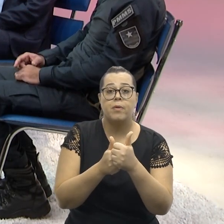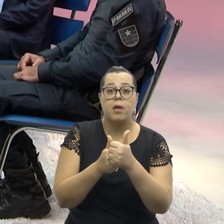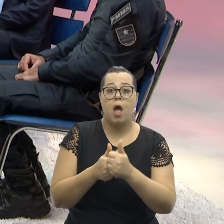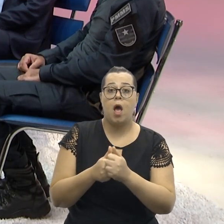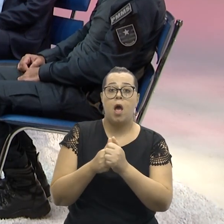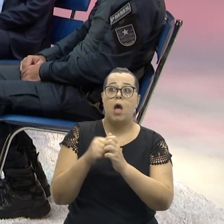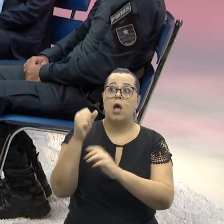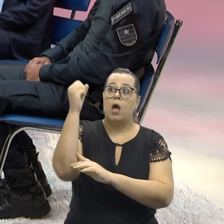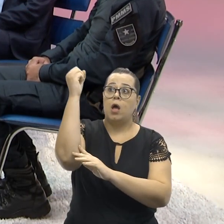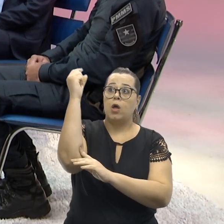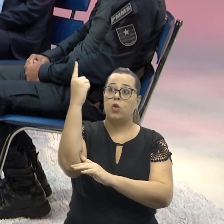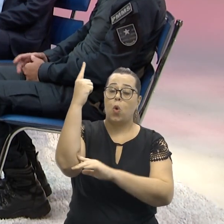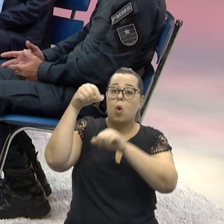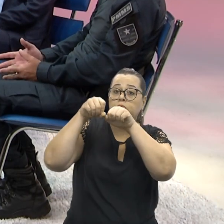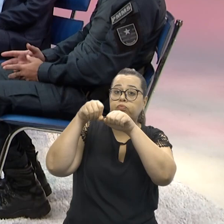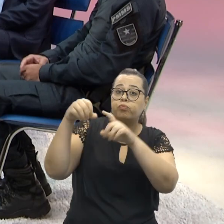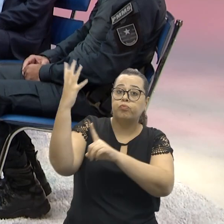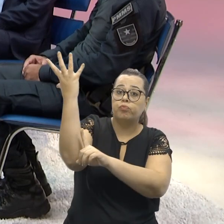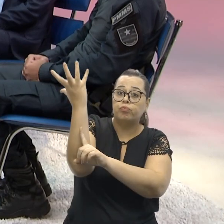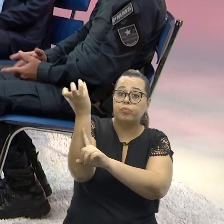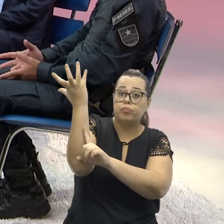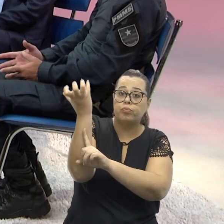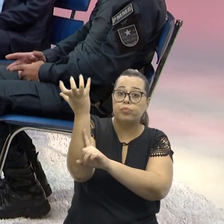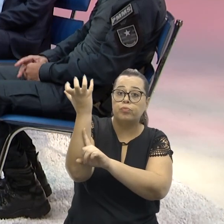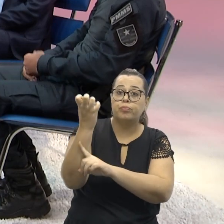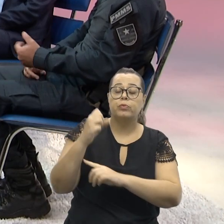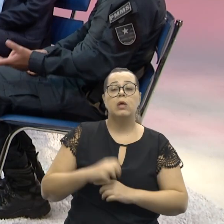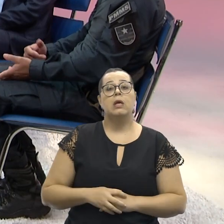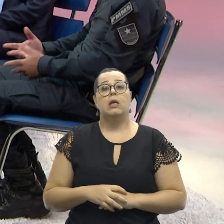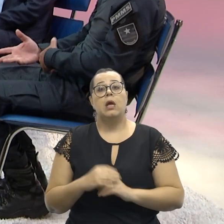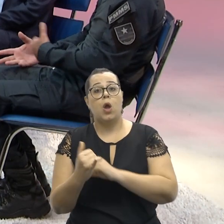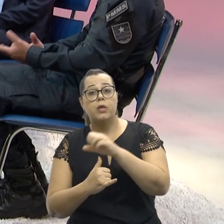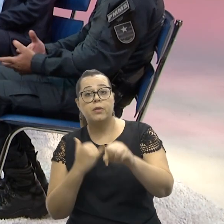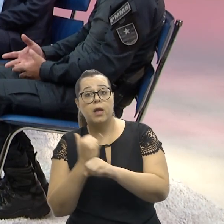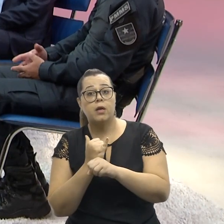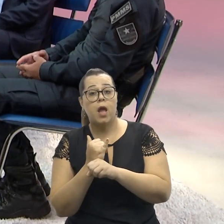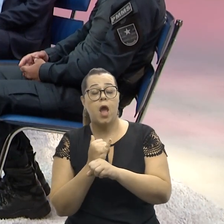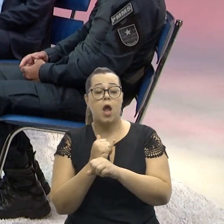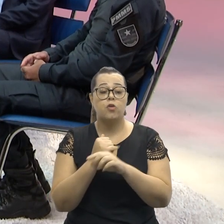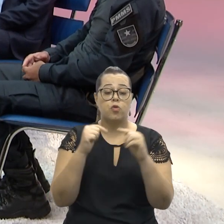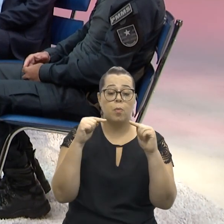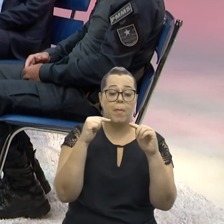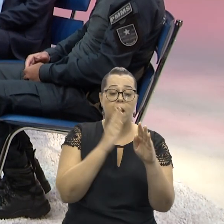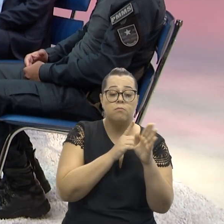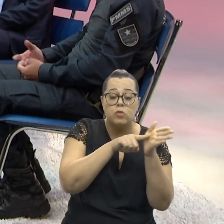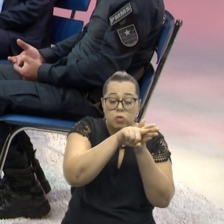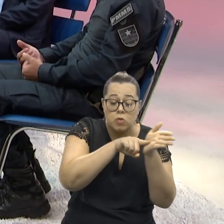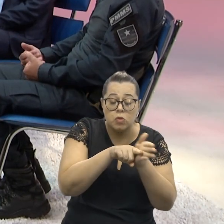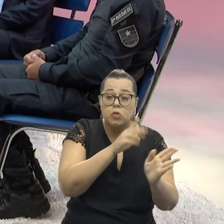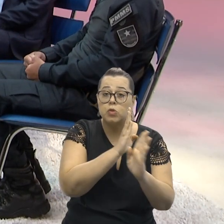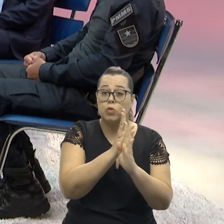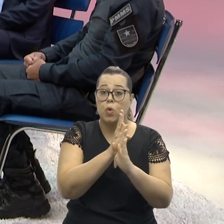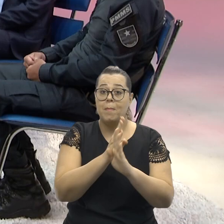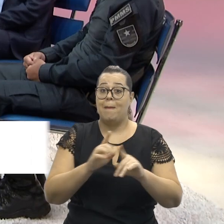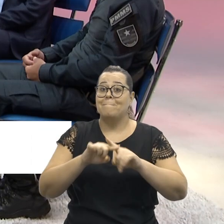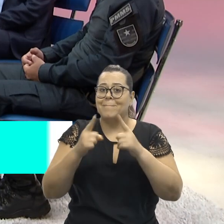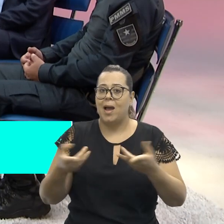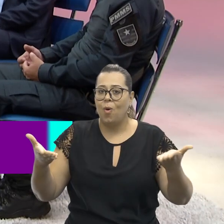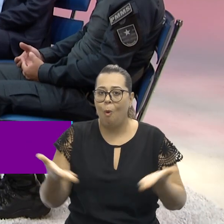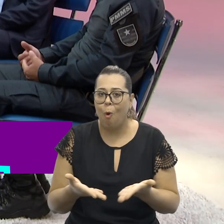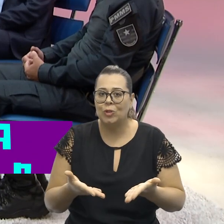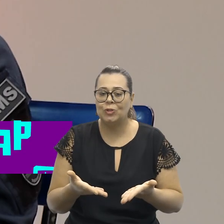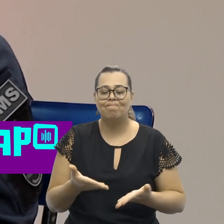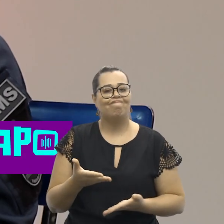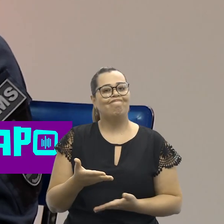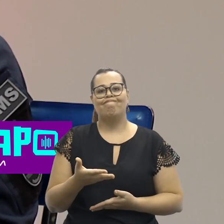sinal da torre do telefone, o sinal da internet, o IP, se estava funcionando ou não no momento. Mas o que a gente tem de fato hoje